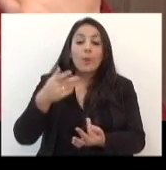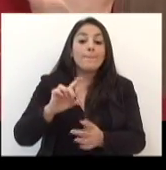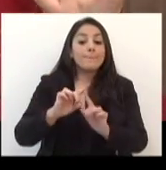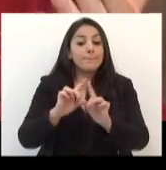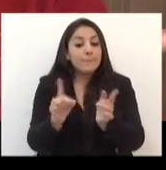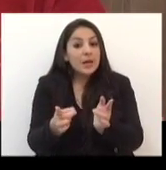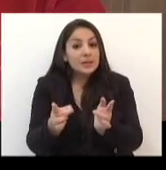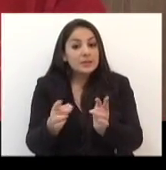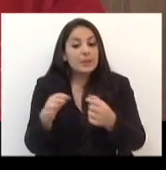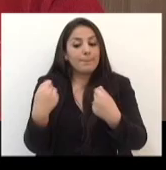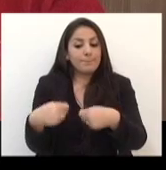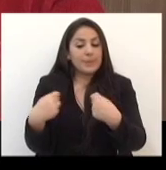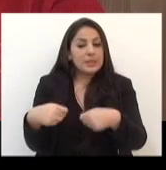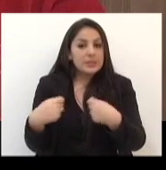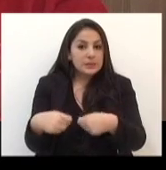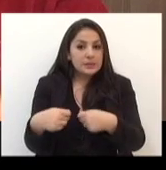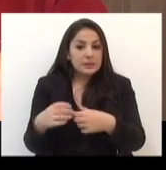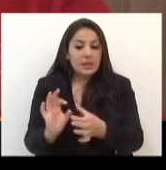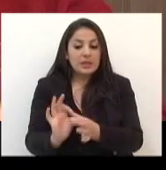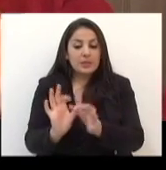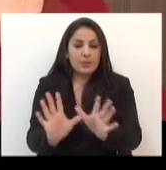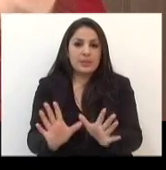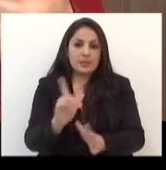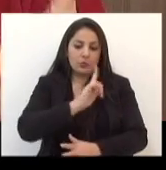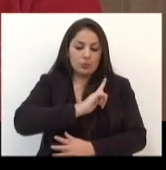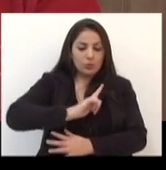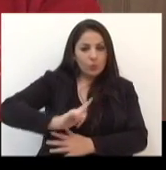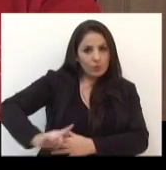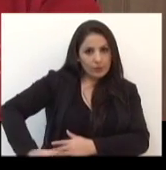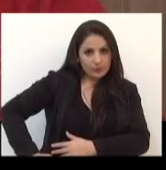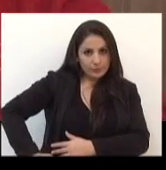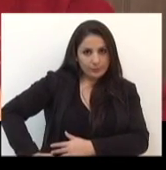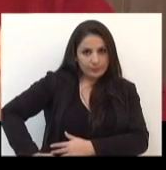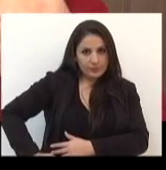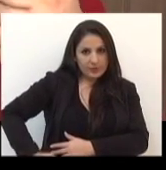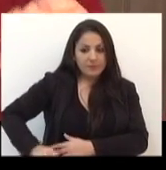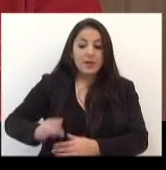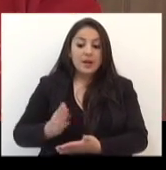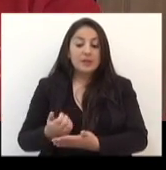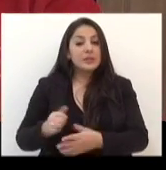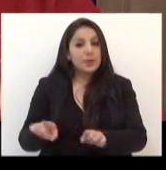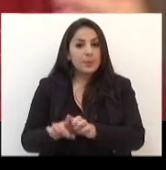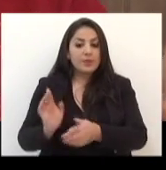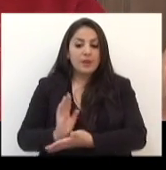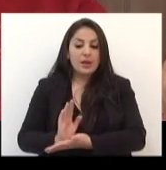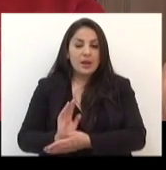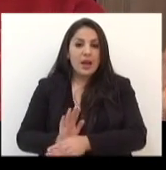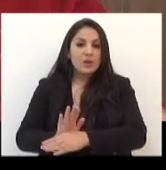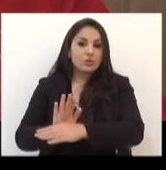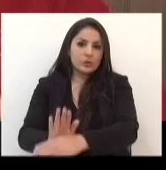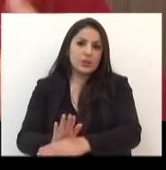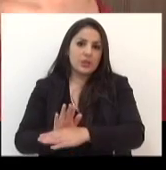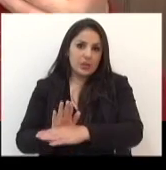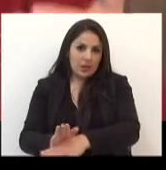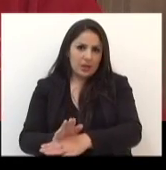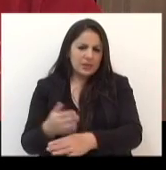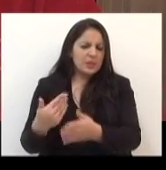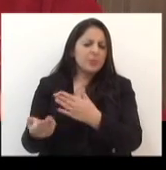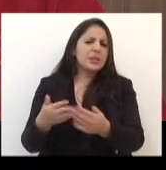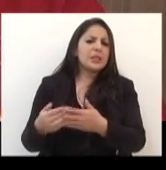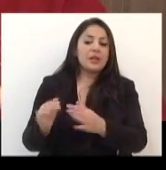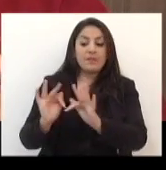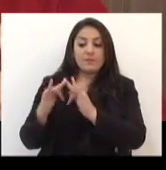de um subsídio do governo. Então o governo vai subsidiar, vai ajudar, diferente da família acolhedora, que é